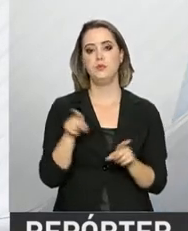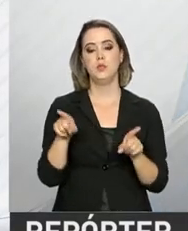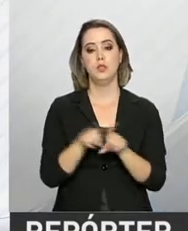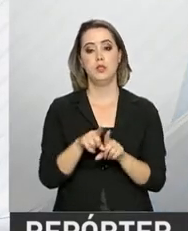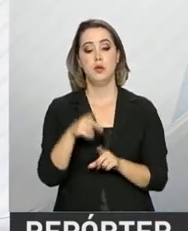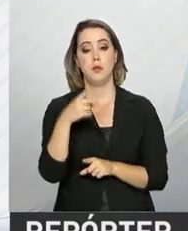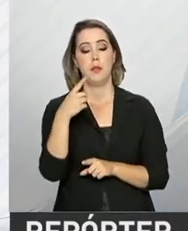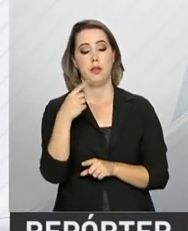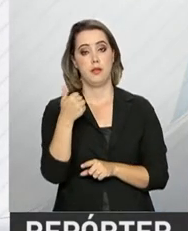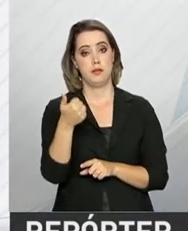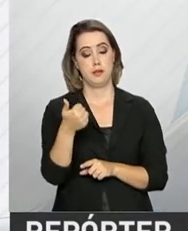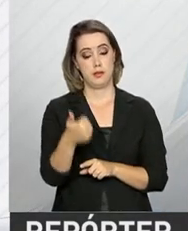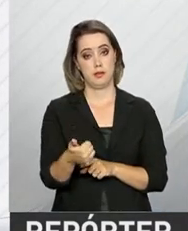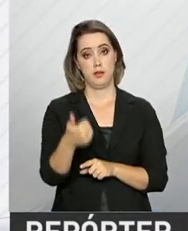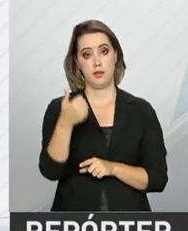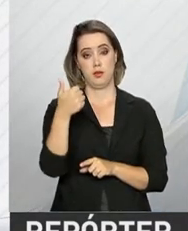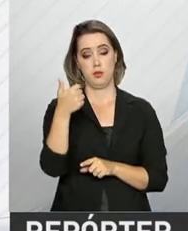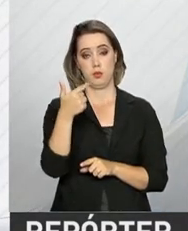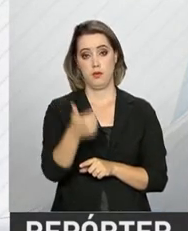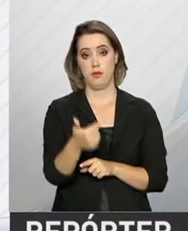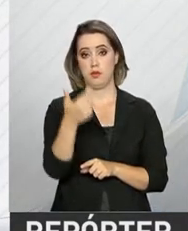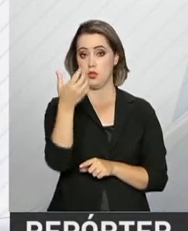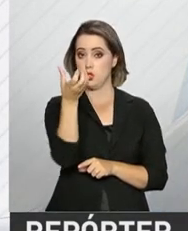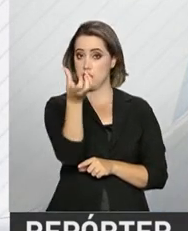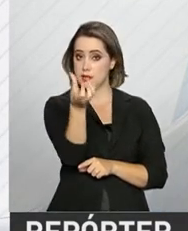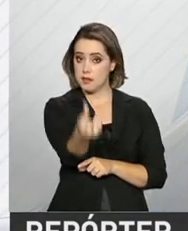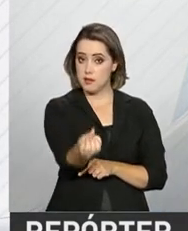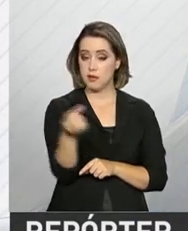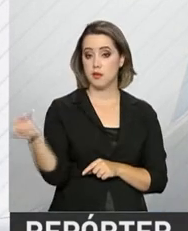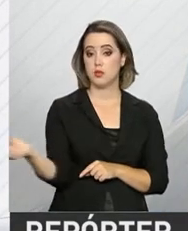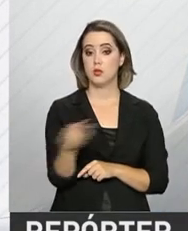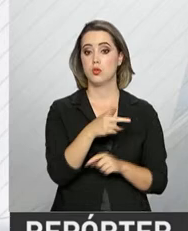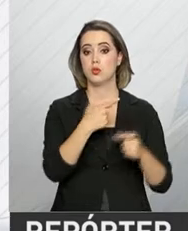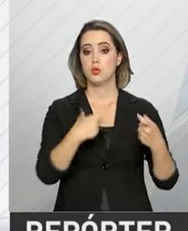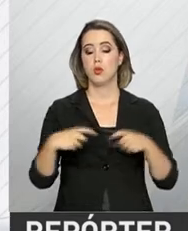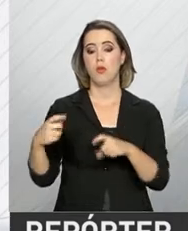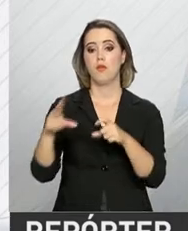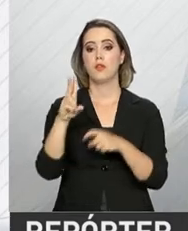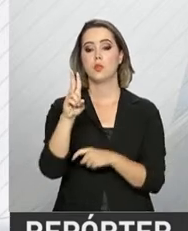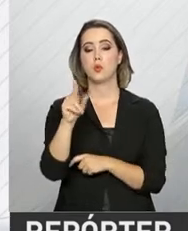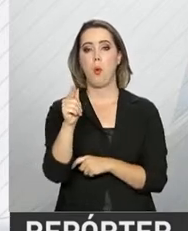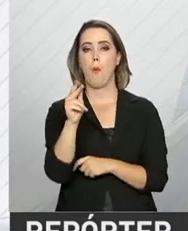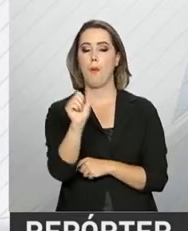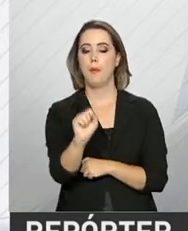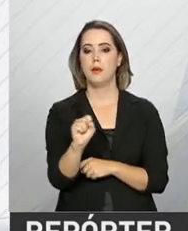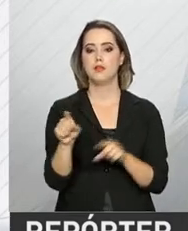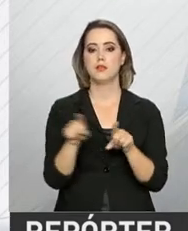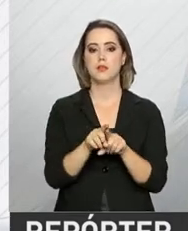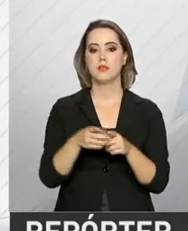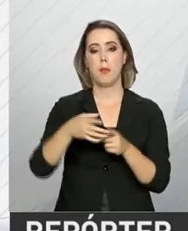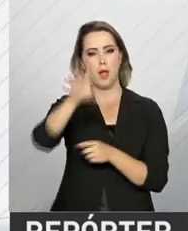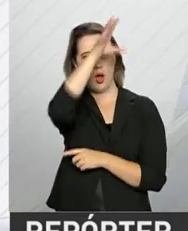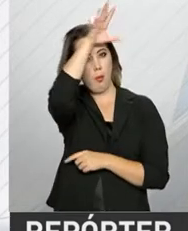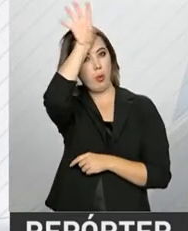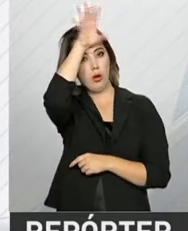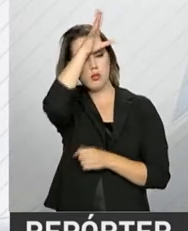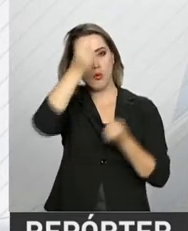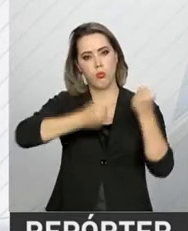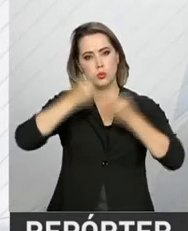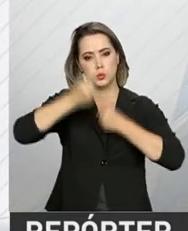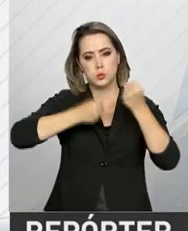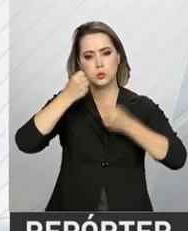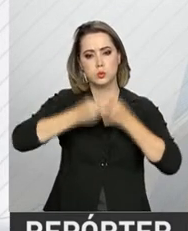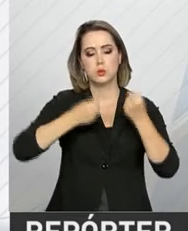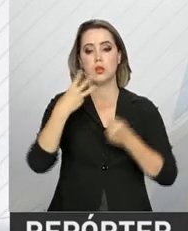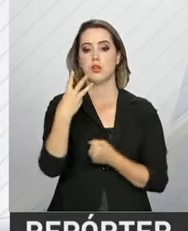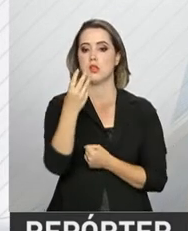unidades de pronto-atendimento forneceu 340 novas ambulâncias para renovação da frota do samu em 19